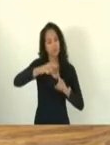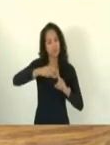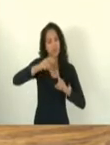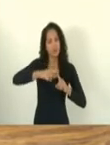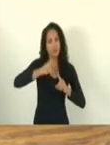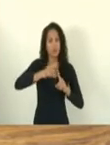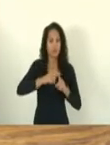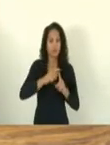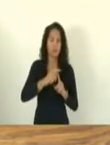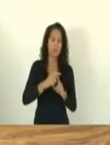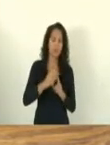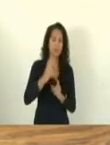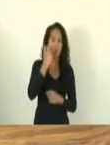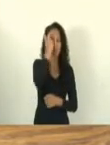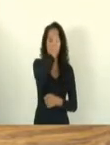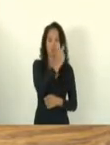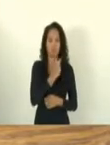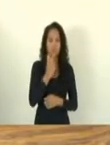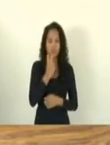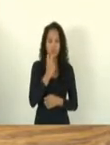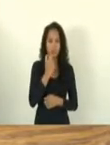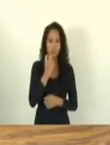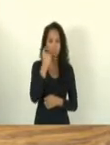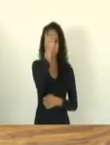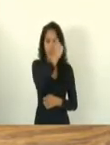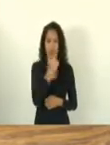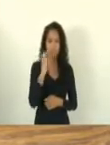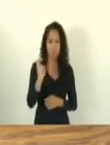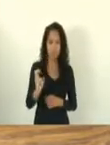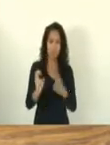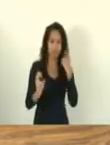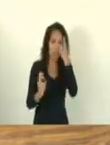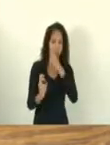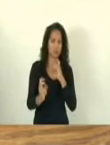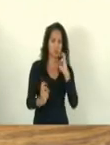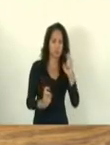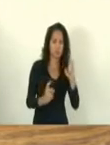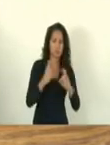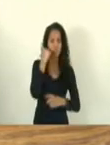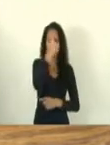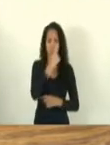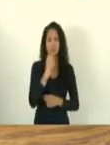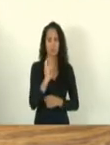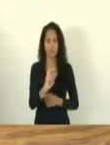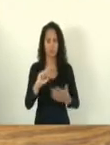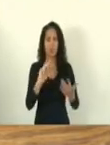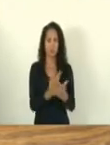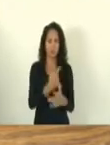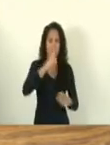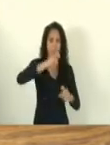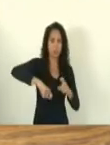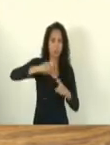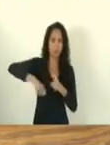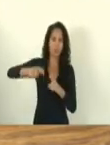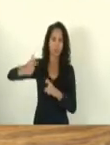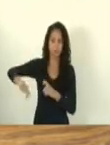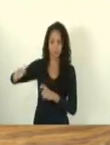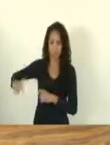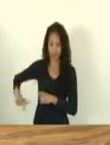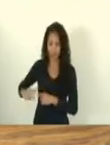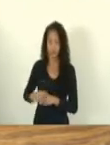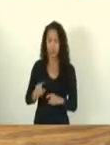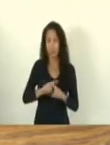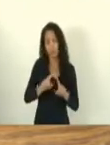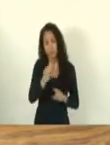cada cinco horas. E esse número com certeza está subnotificado. A razão disso é que as